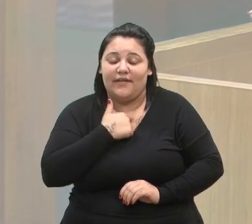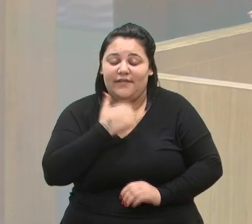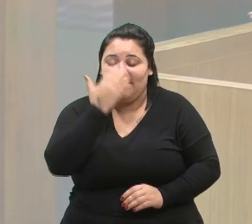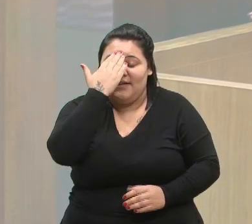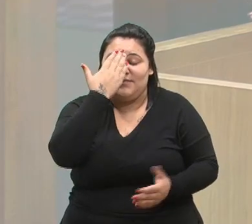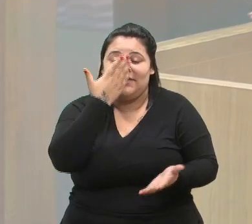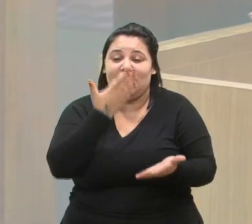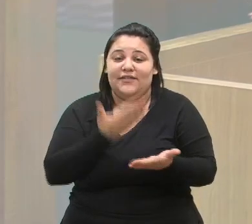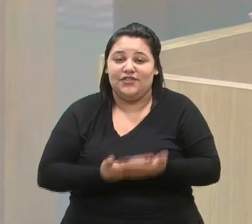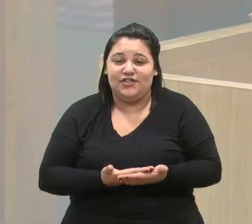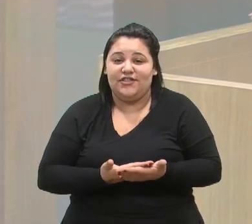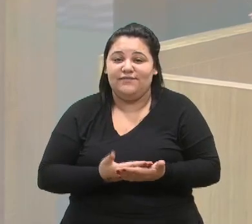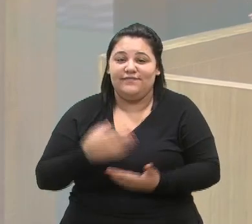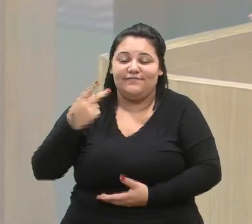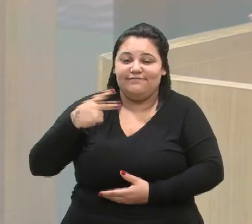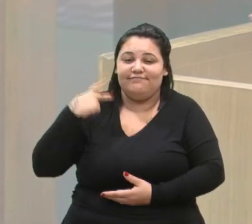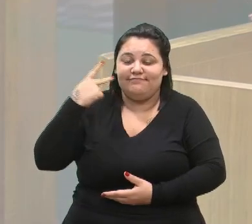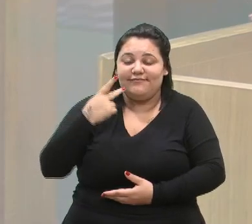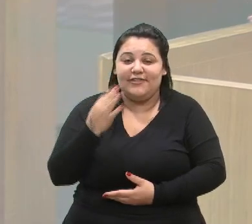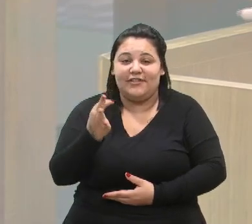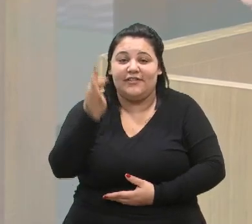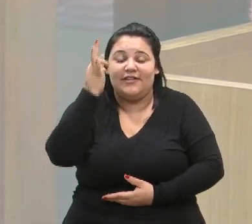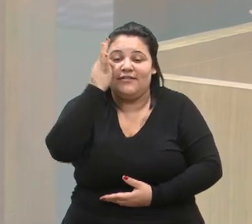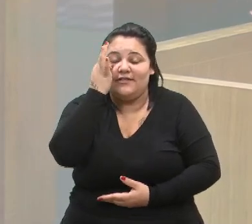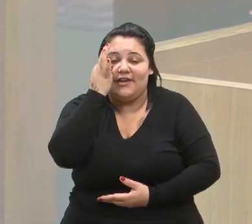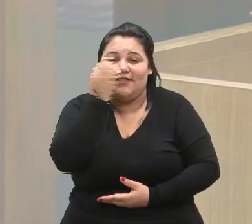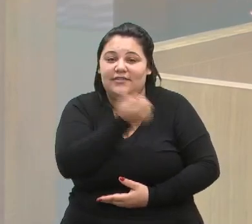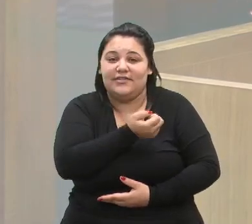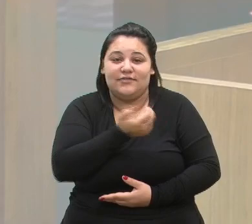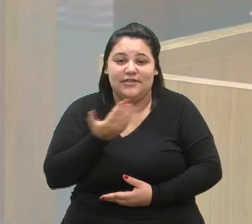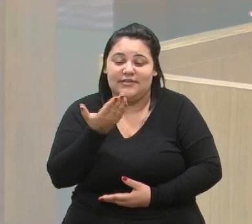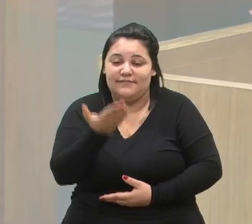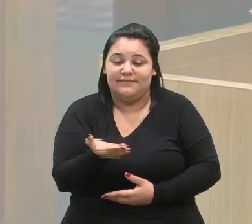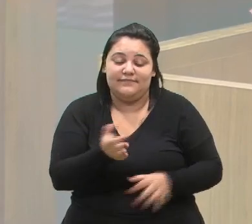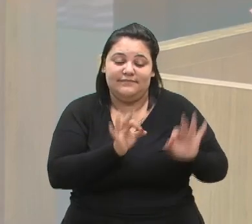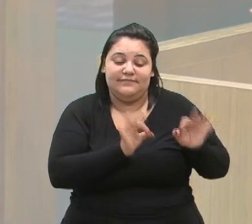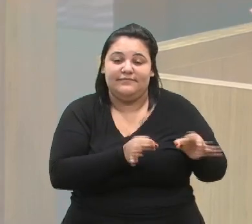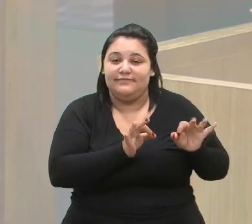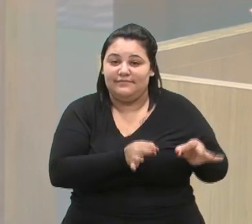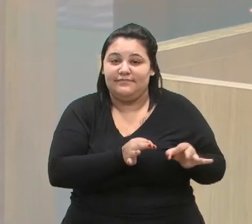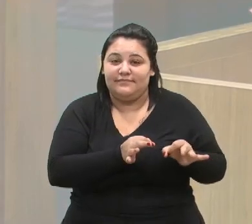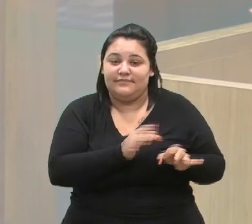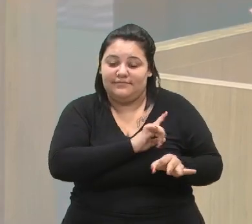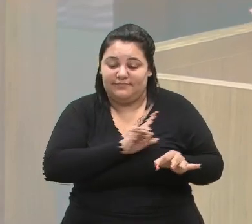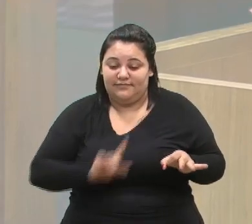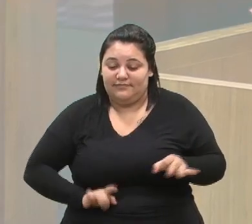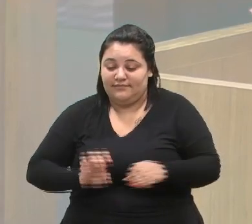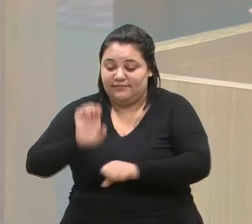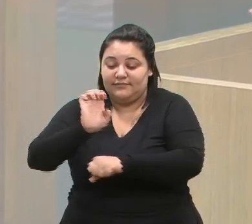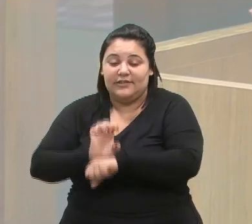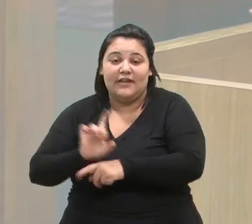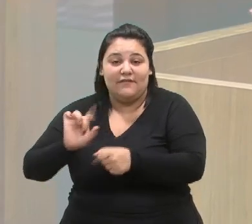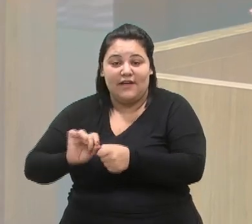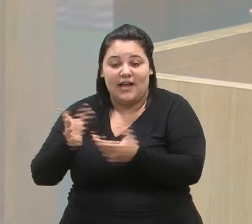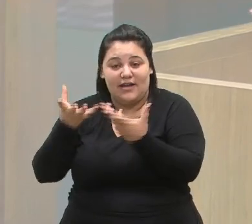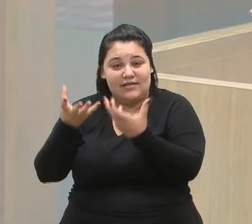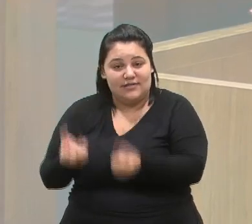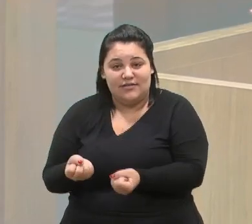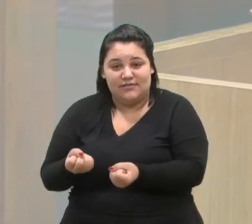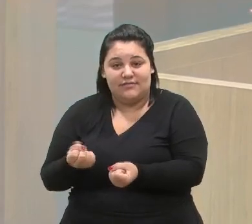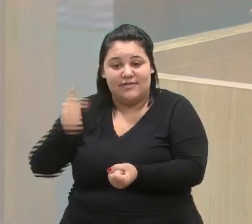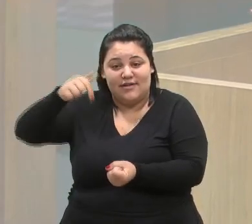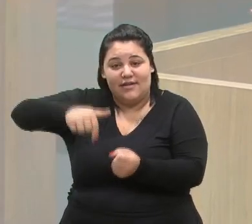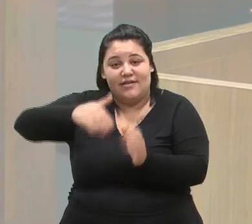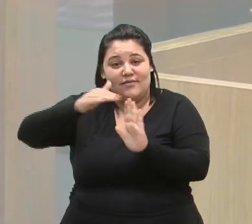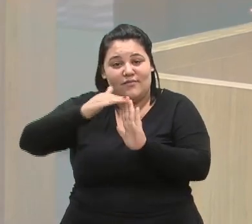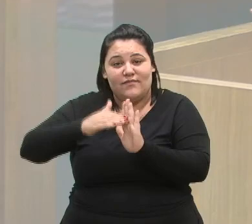vereadores e vereadoras aqui presentes concordam com isso, que o governo do estado faça adesão a este